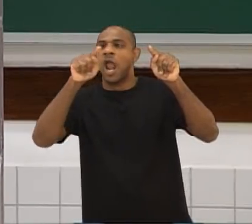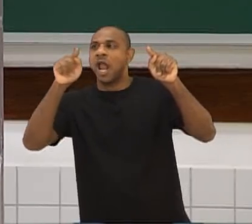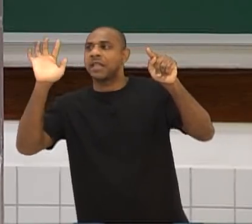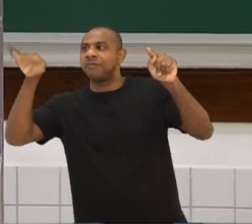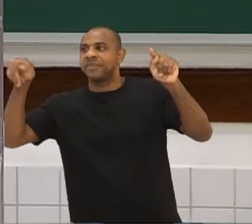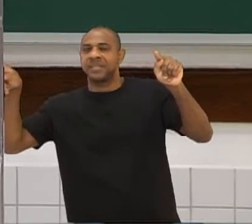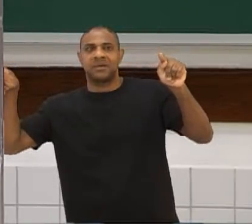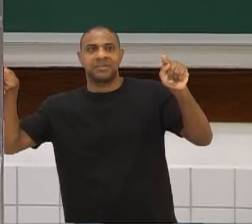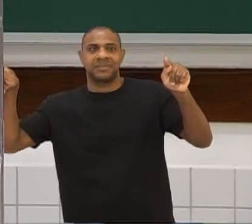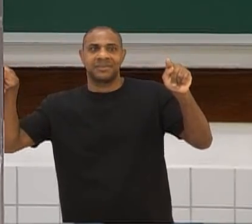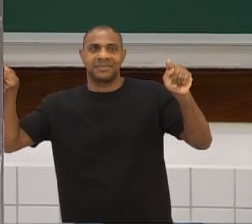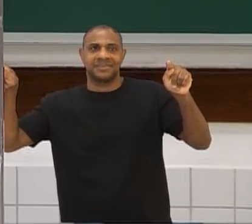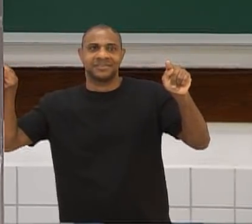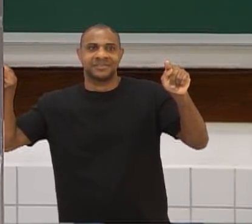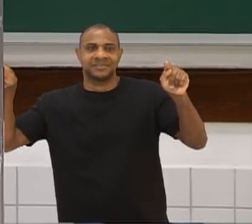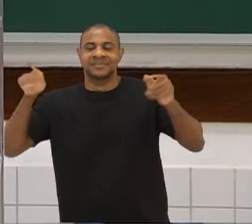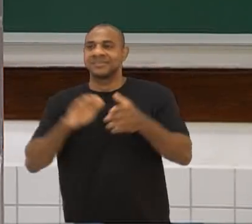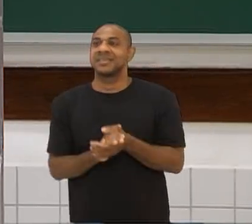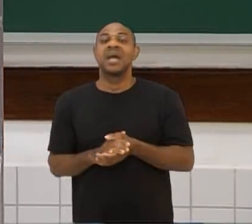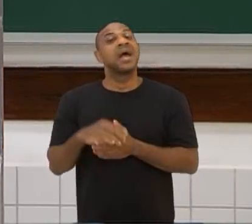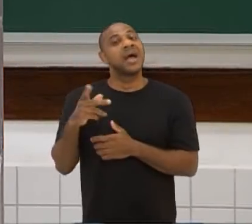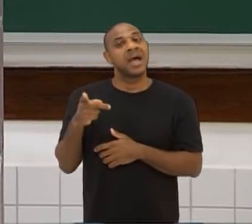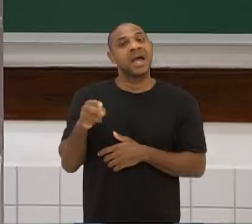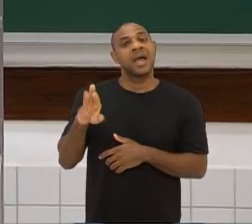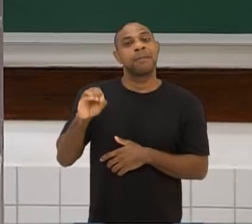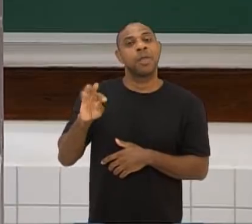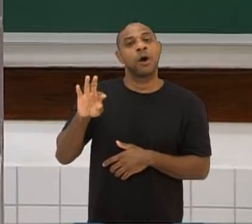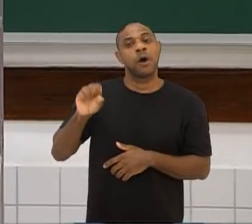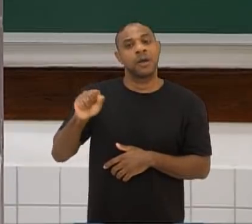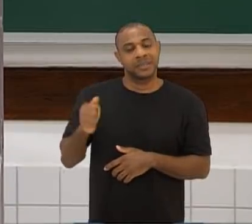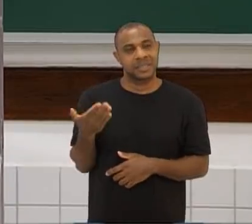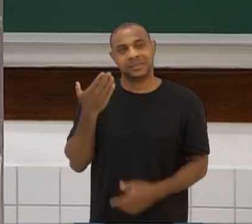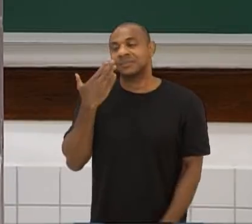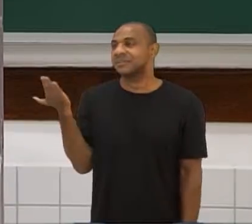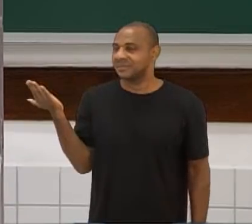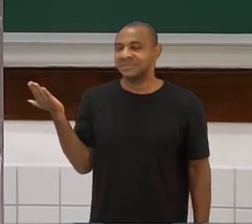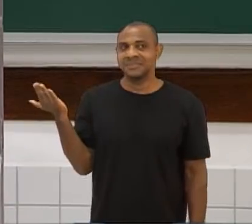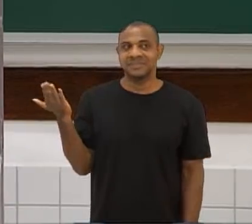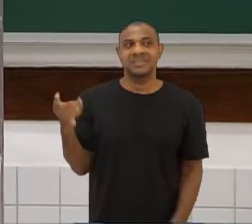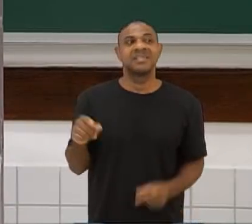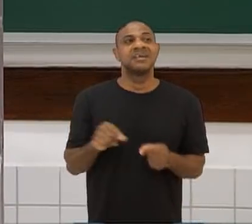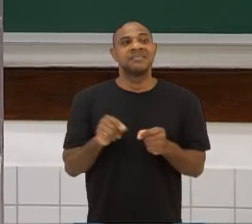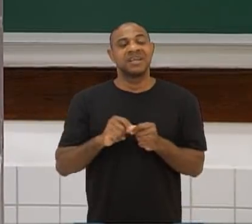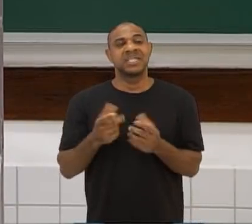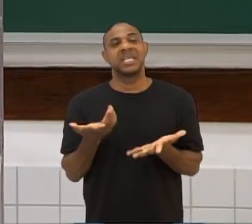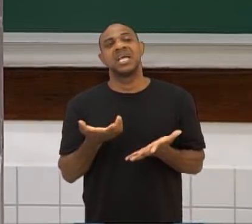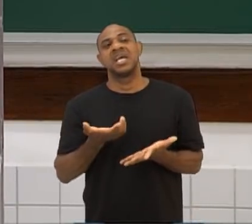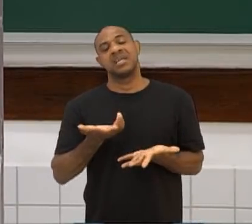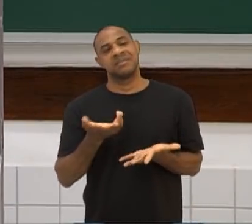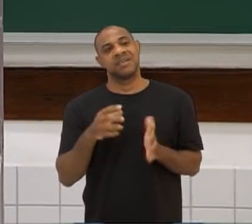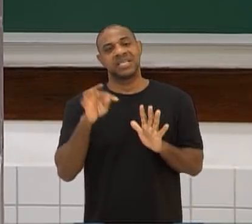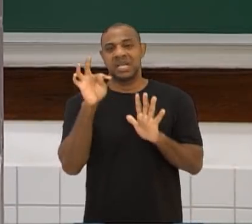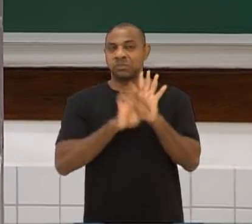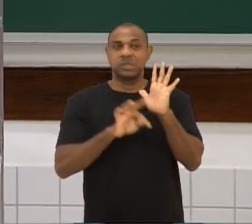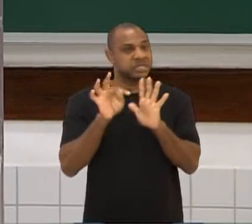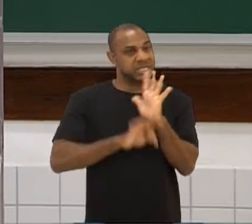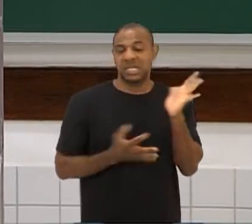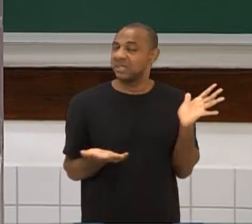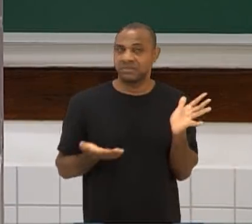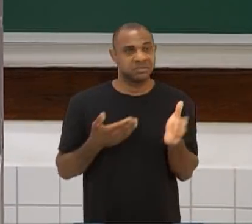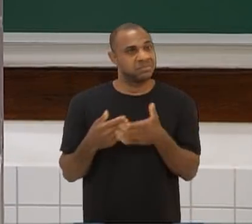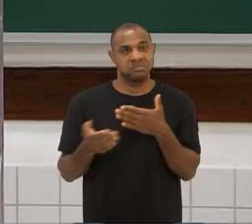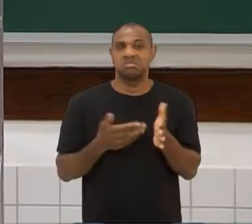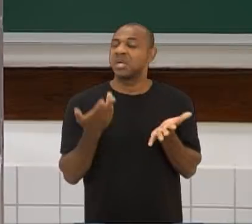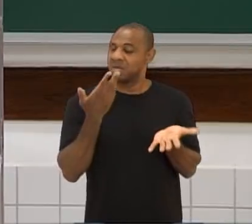texto narrativo que você vai ler, ele está escrito em prosa. Você vai ler um artigo de opinião, você vai ler um bilhete, você vai ler uma carta, tudo escrito